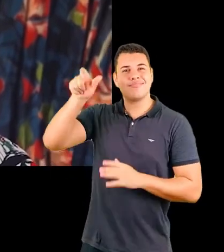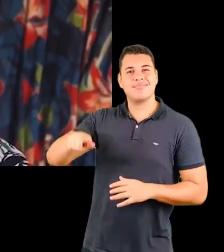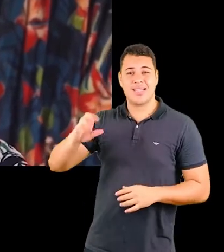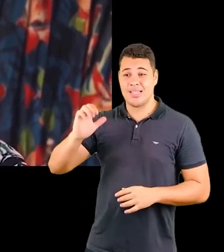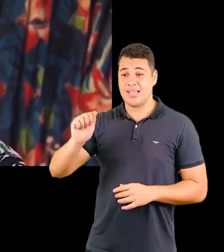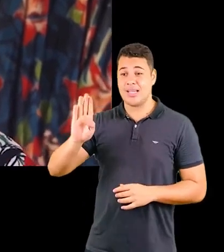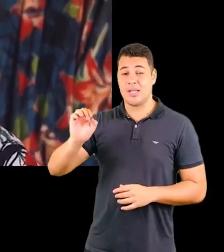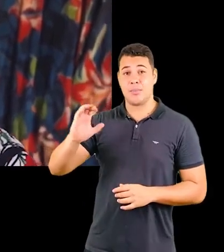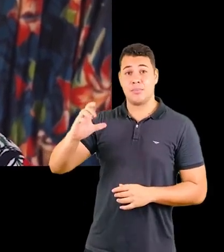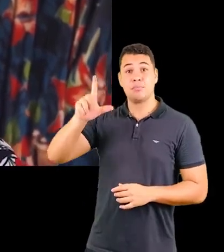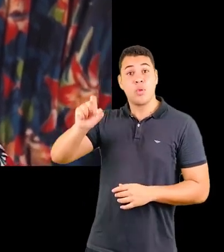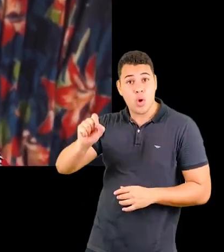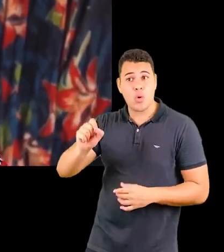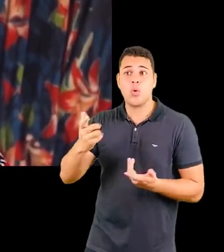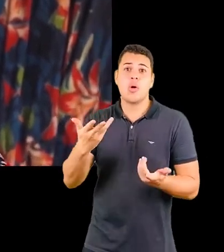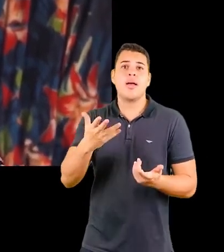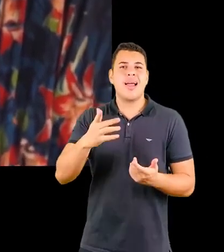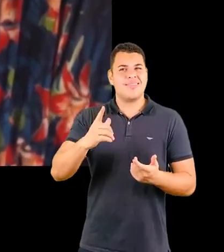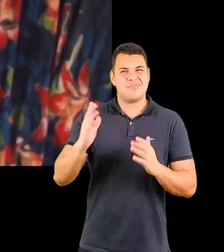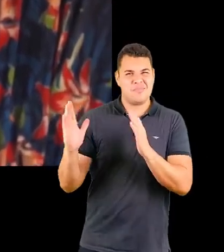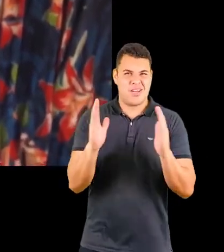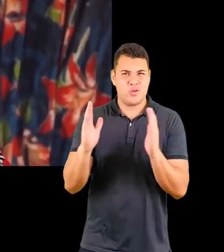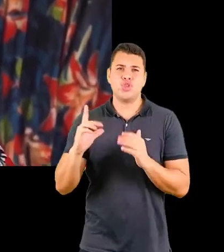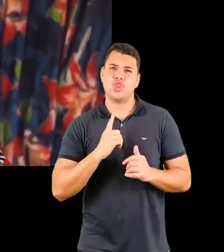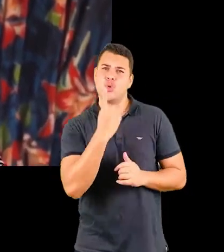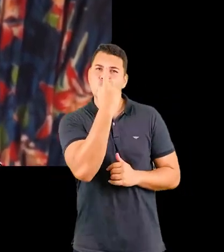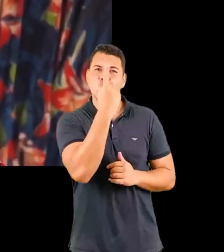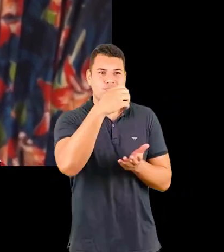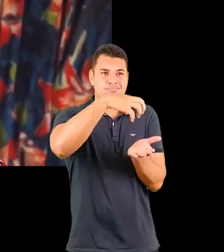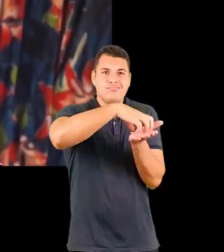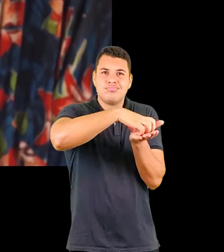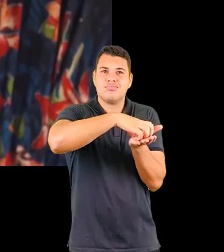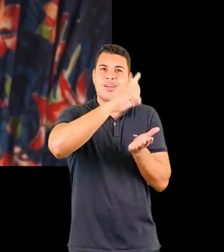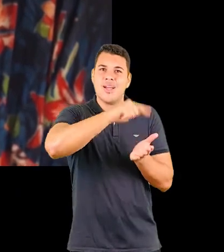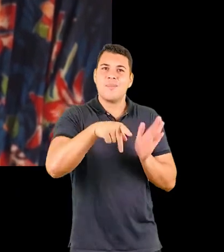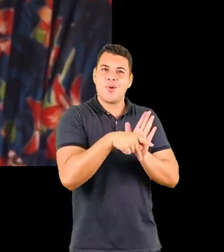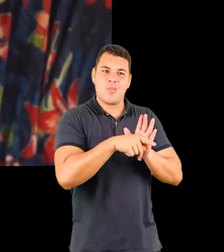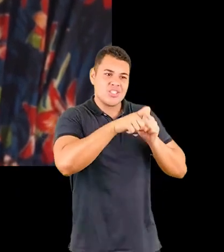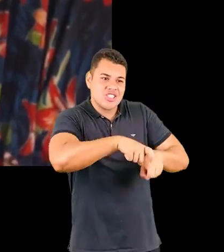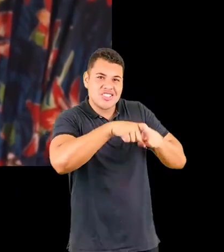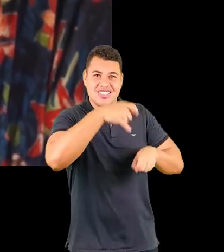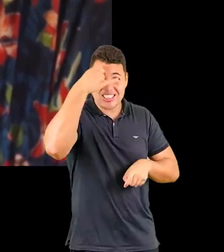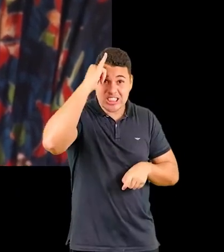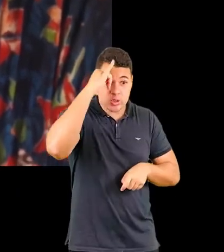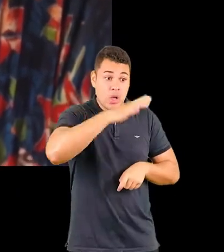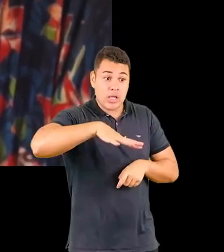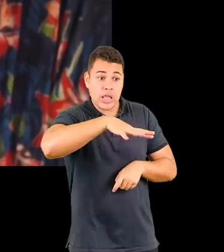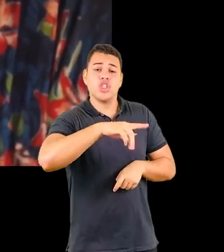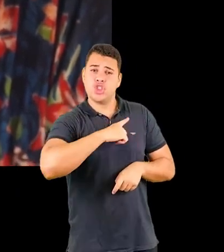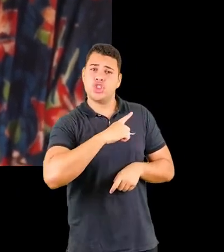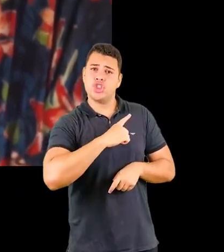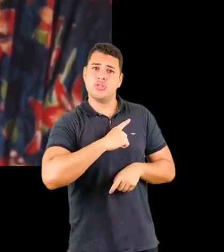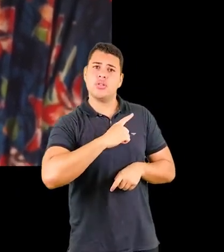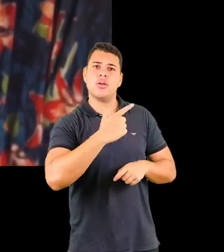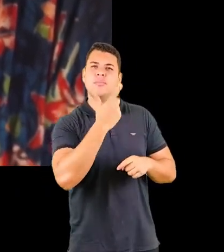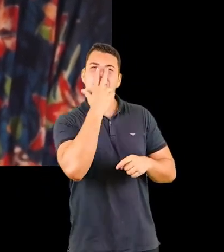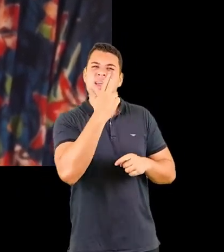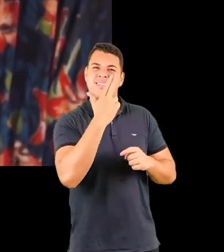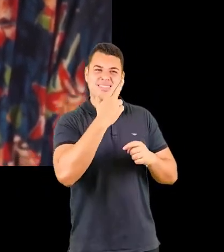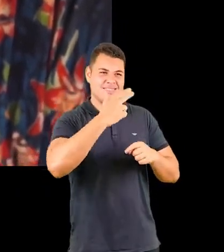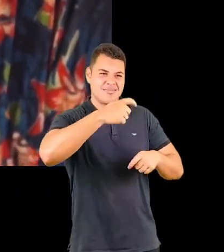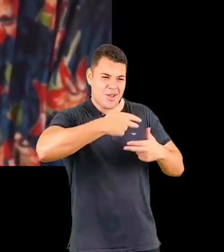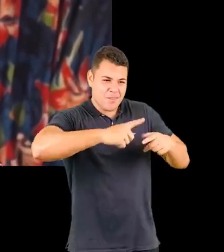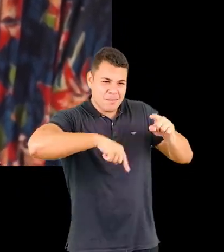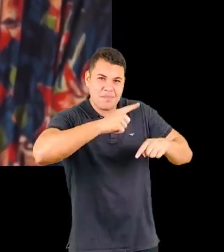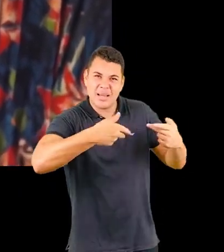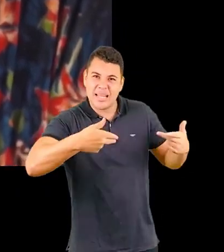Não tem. Tinha até um sítio, tinha arqueológica aqui, algumas coisas, peças de índio, né? Praça que paneram, umas coisas